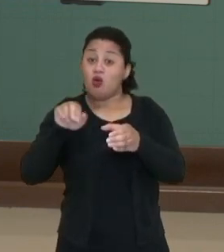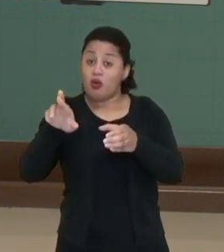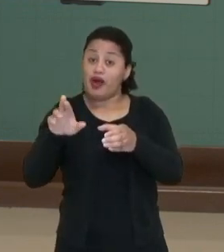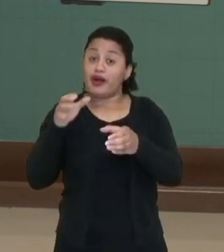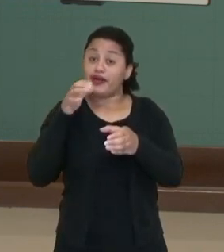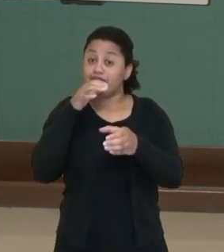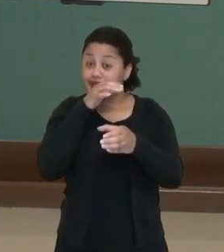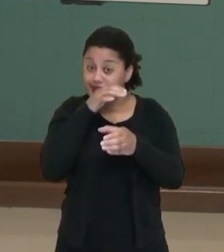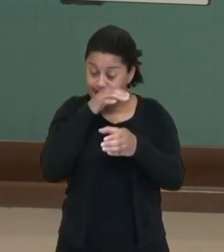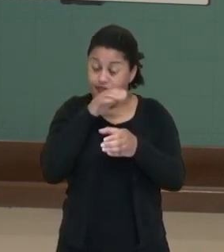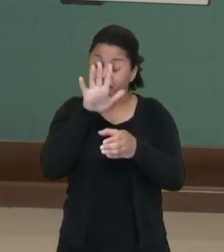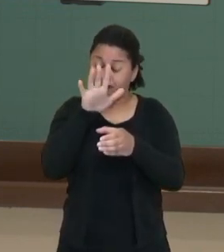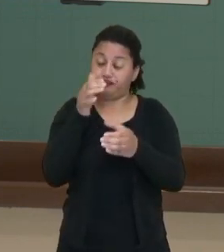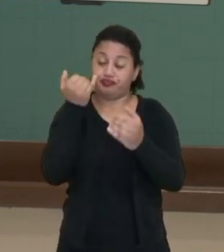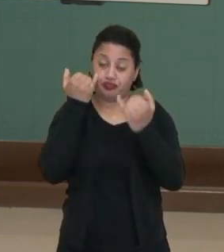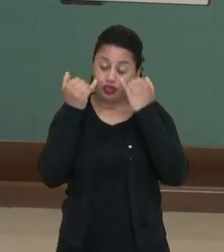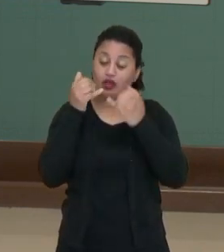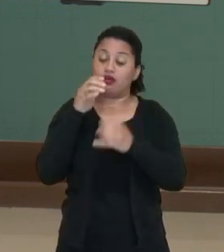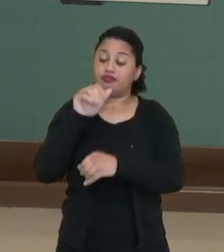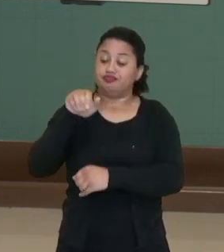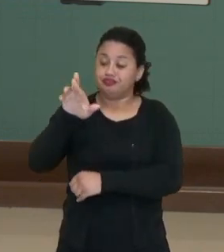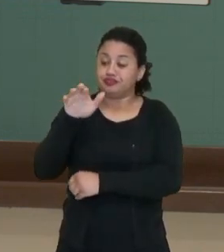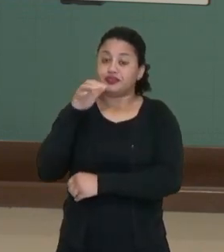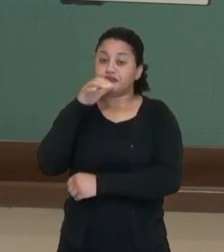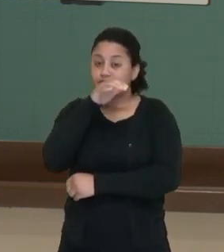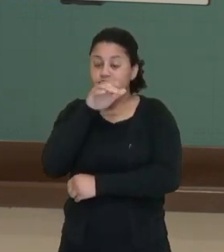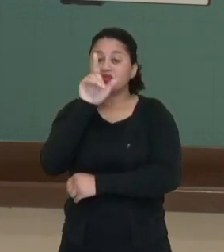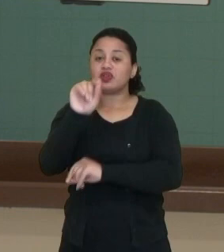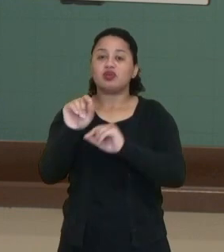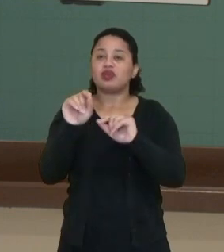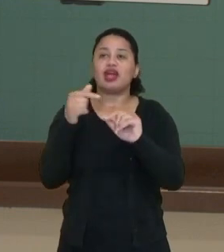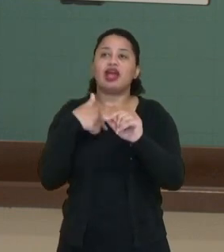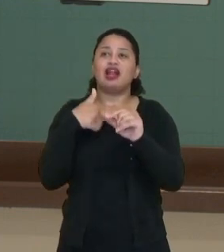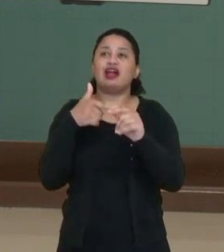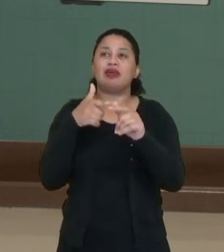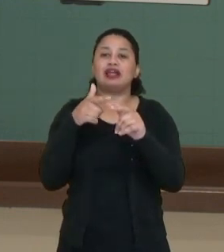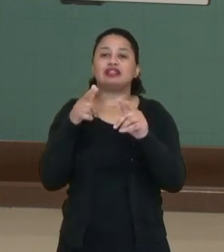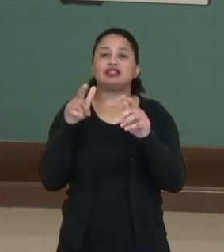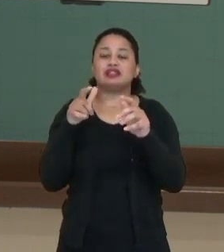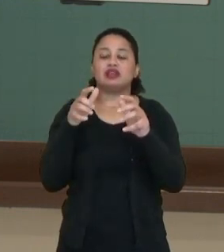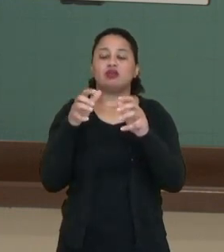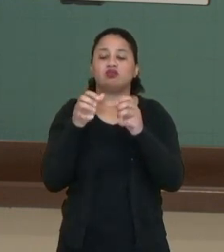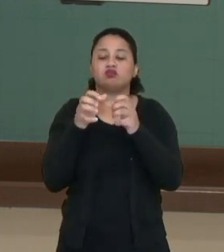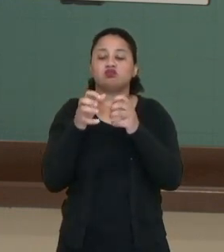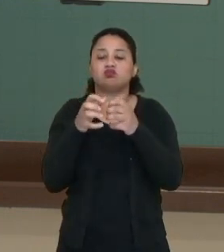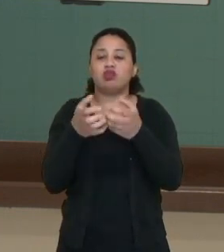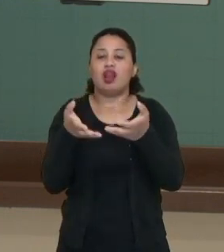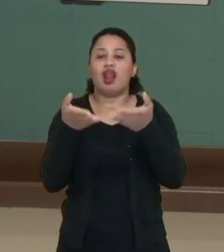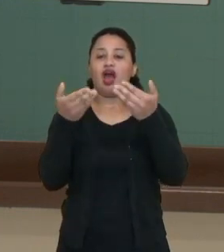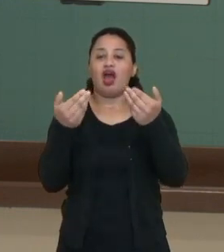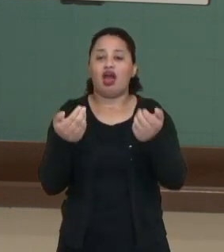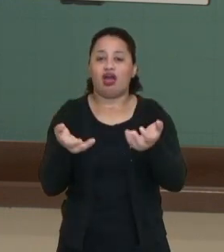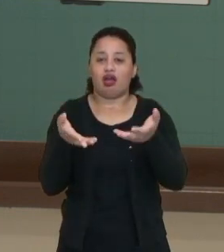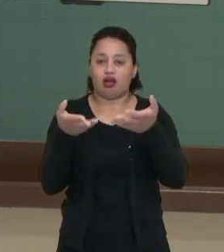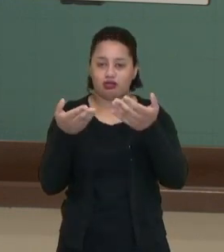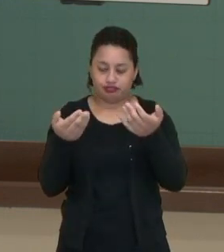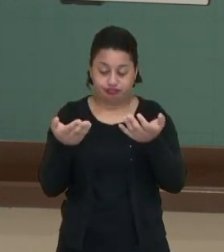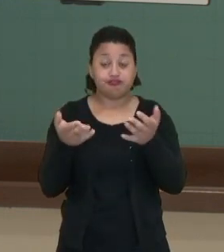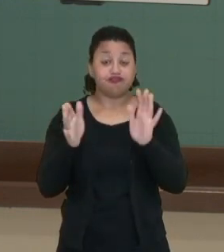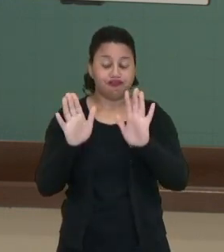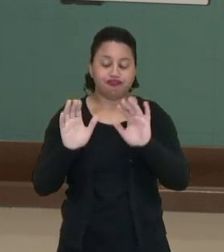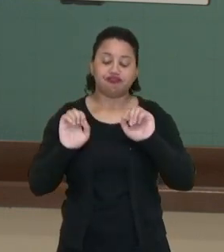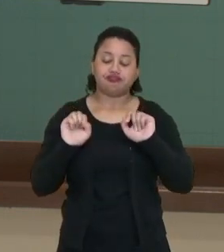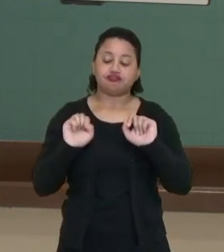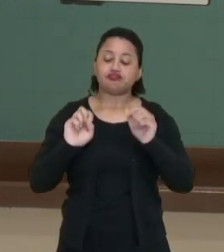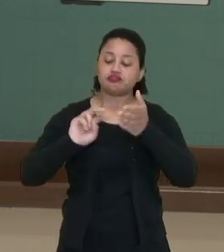informações importantíssimas. O ar aquecido, ele é menos denso, ou seja, ele é mais leve. Se